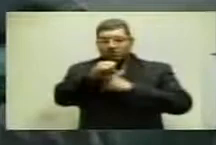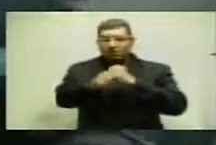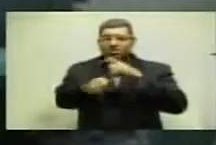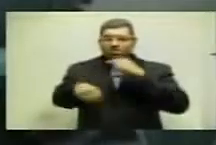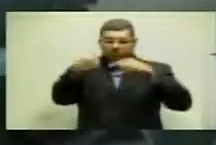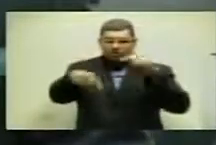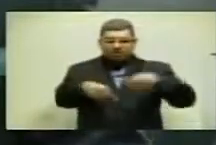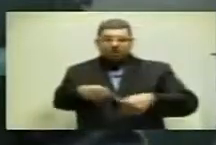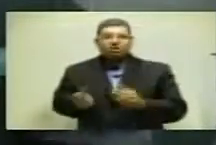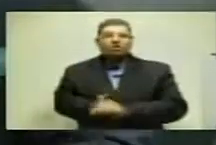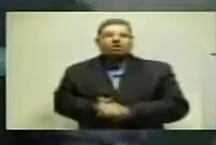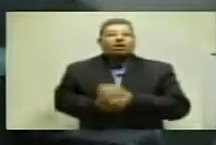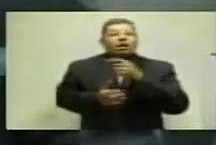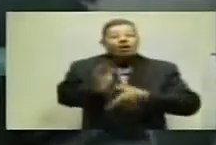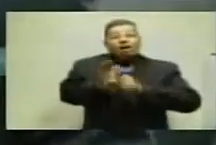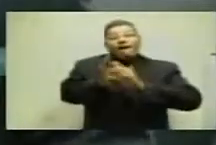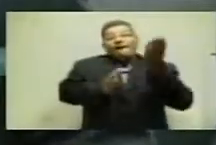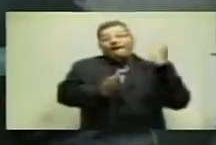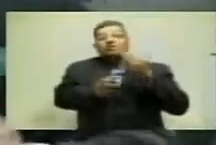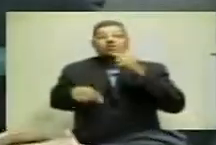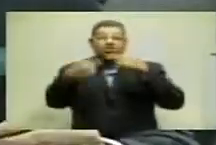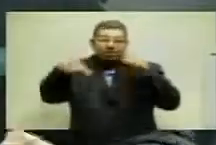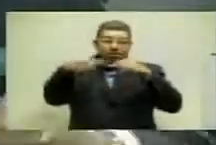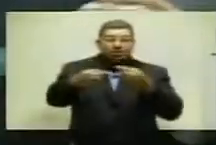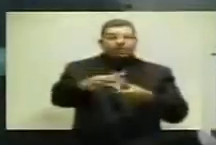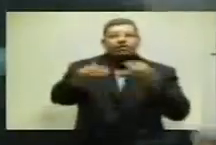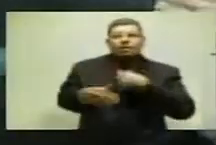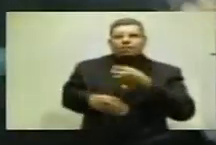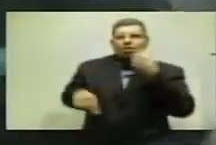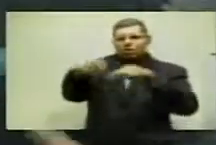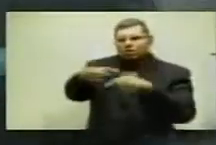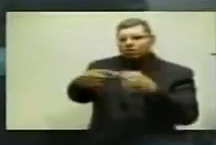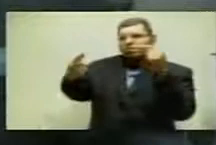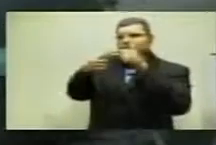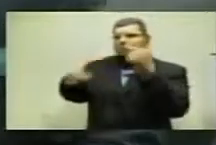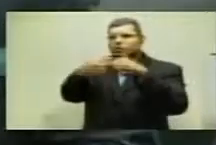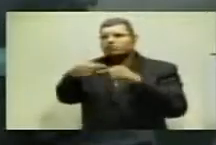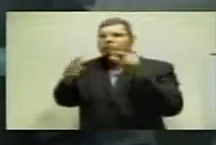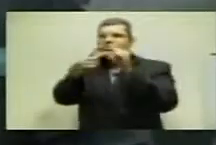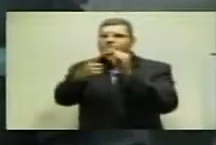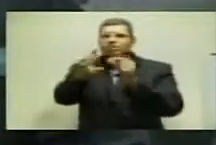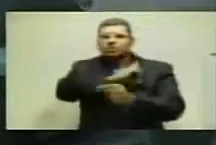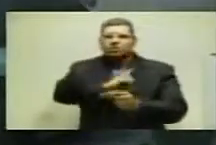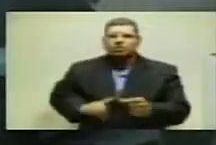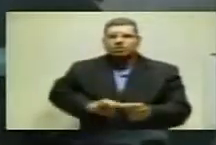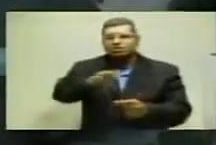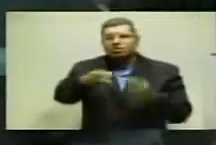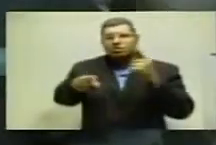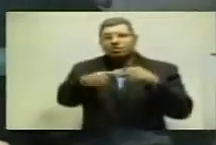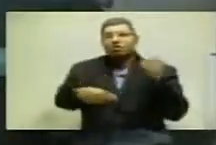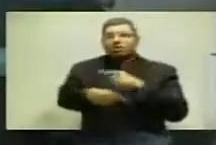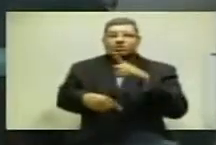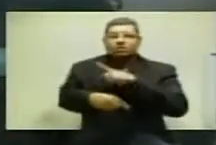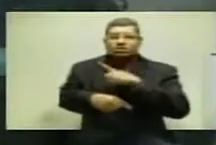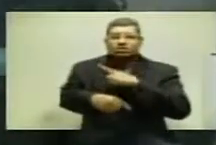esse debate aqui na casa. Antes desse debate, e aí é a minha discordância, o ponto de discordância das palavras do deputado Zé Ricardo, é que